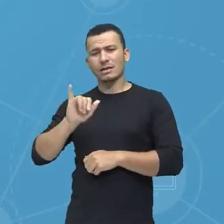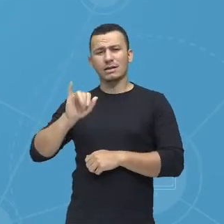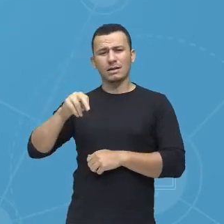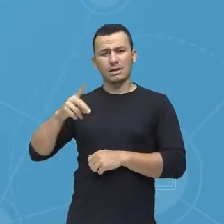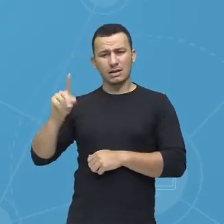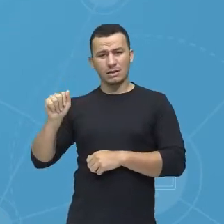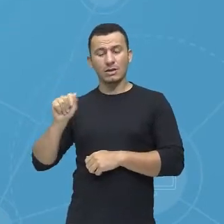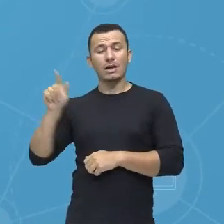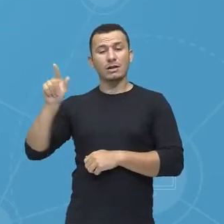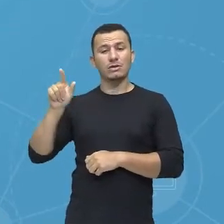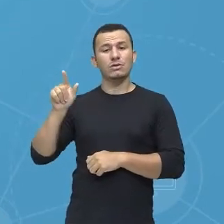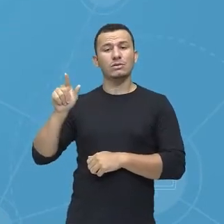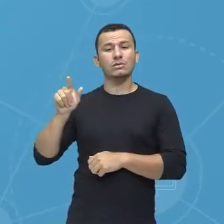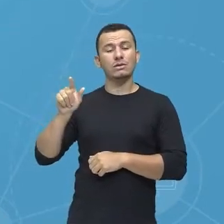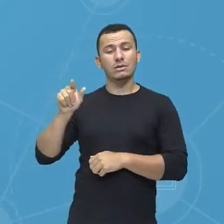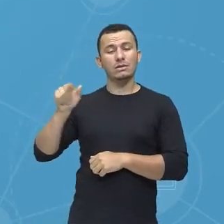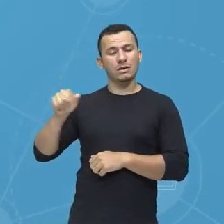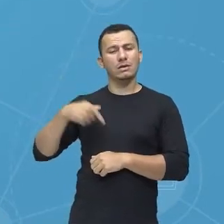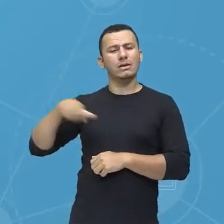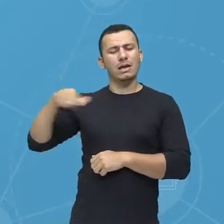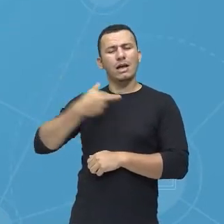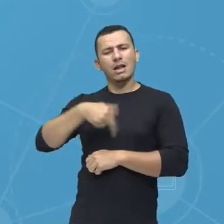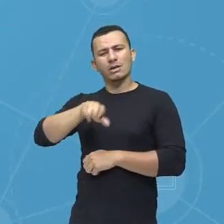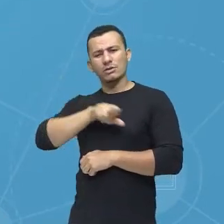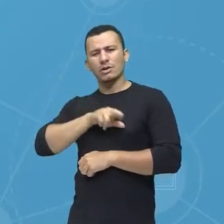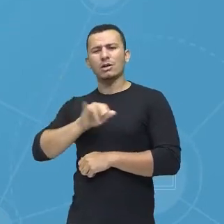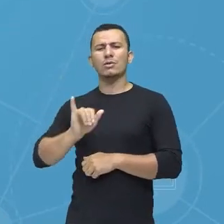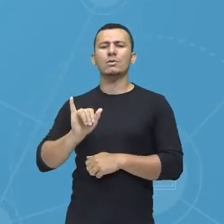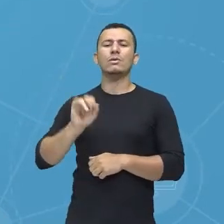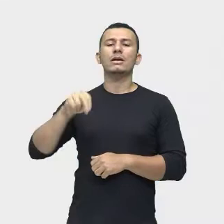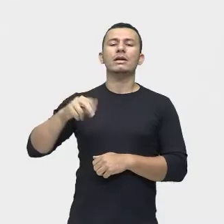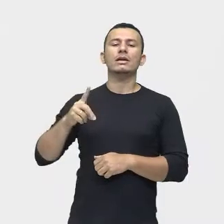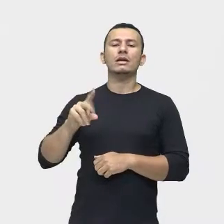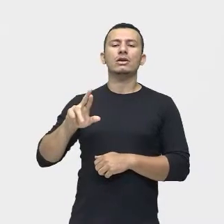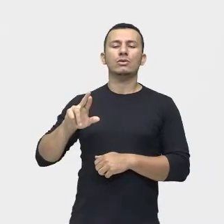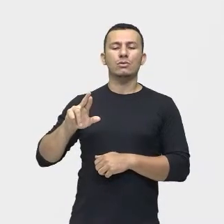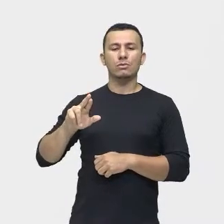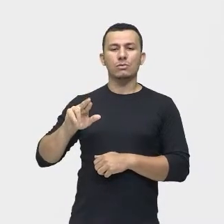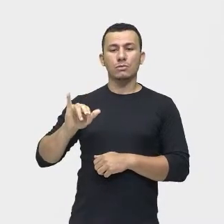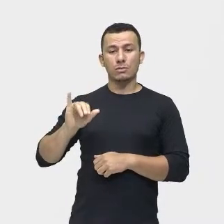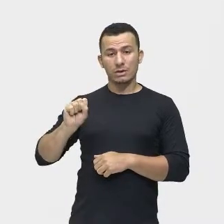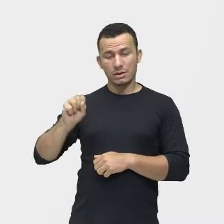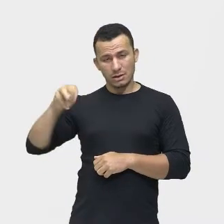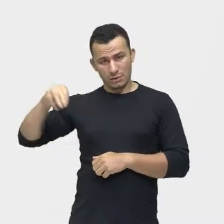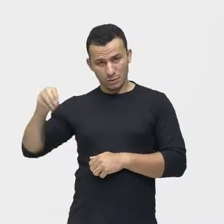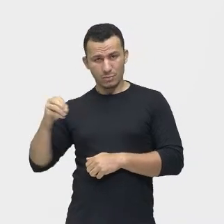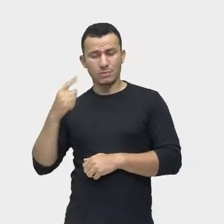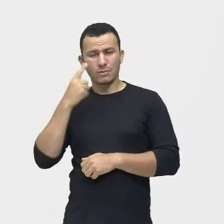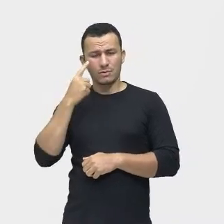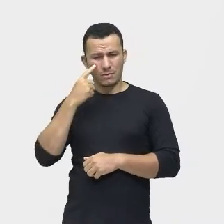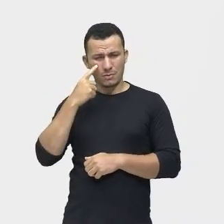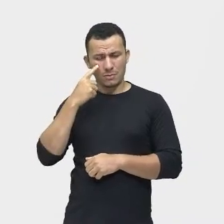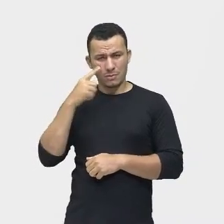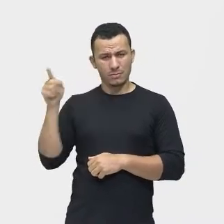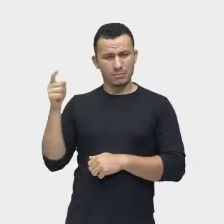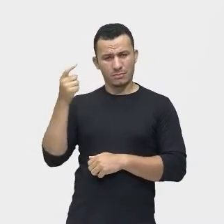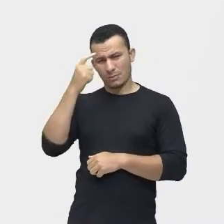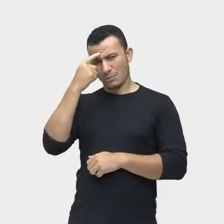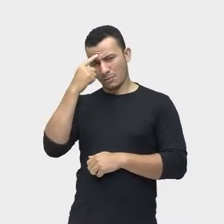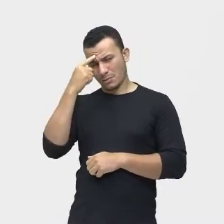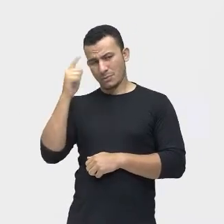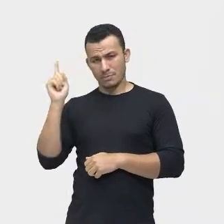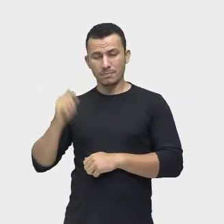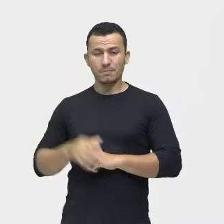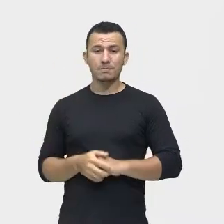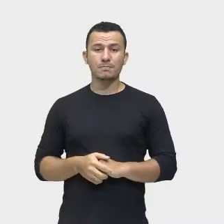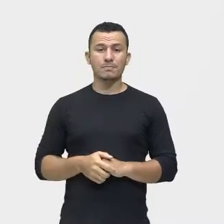praticam o hinduísmo. Vamos lá ver a gravura que eu vou explicar para vocês. Este festival aí é